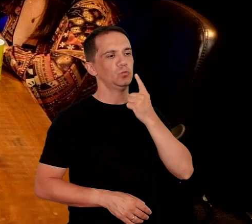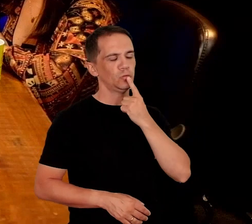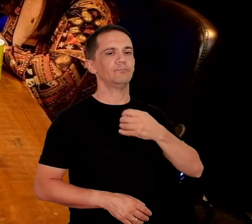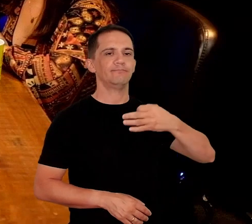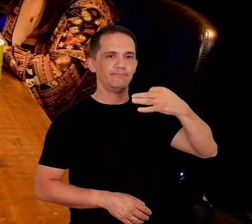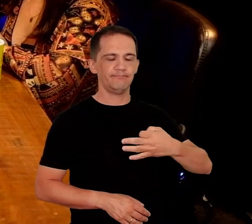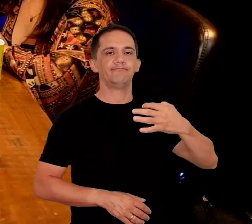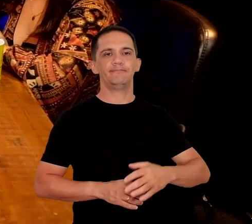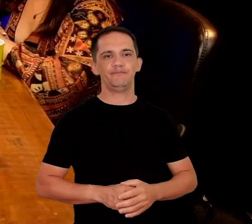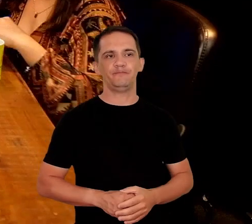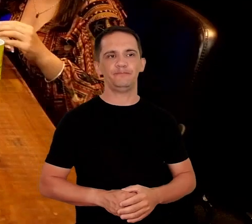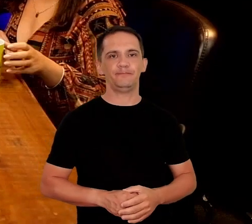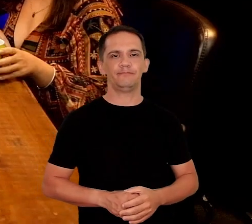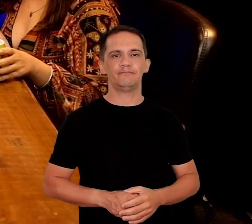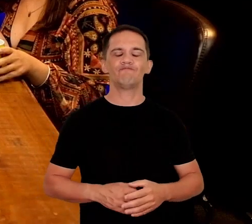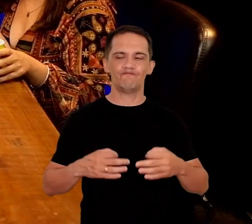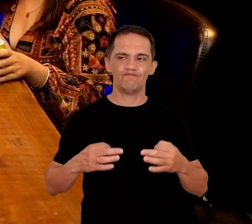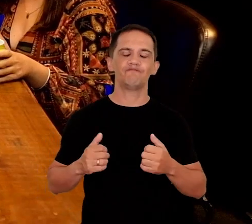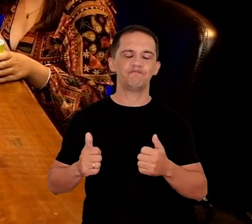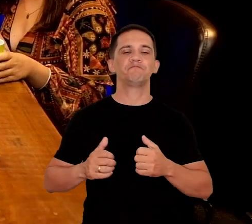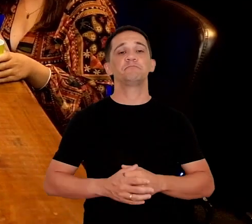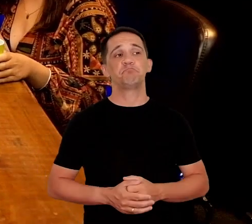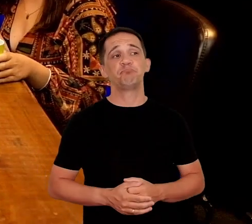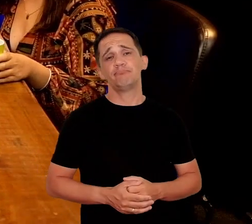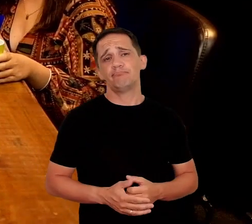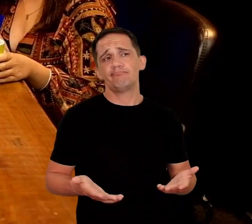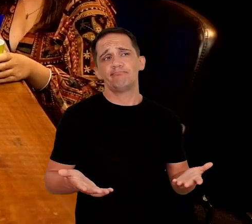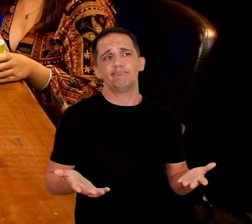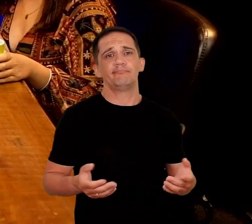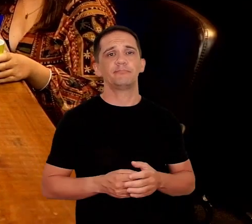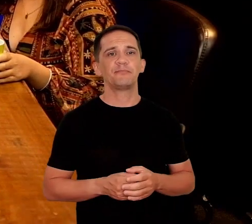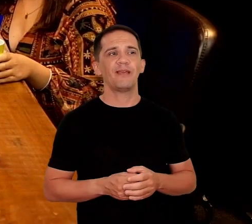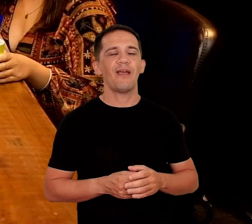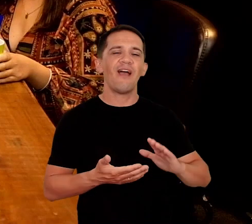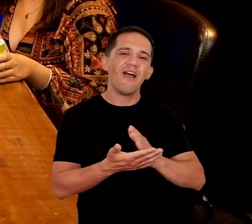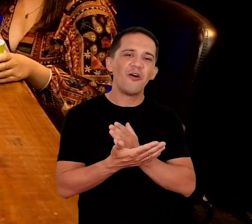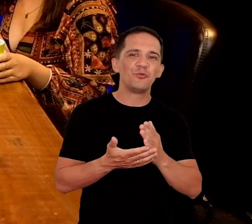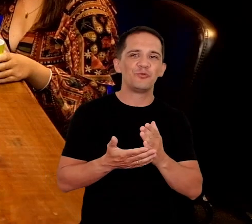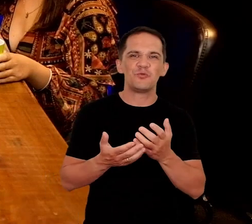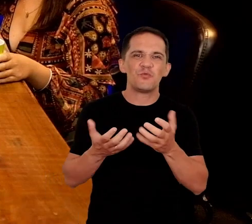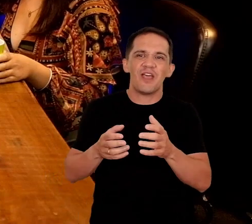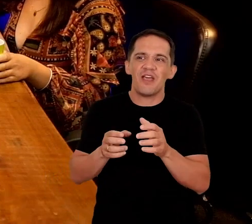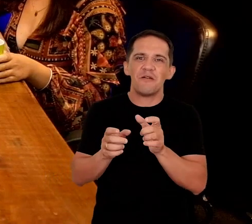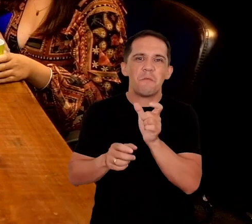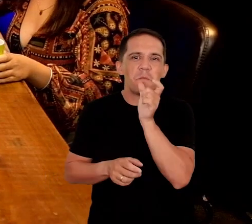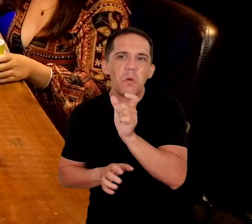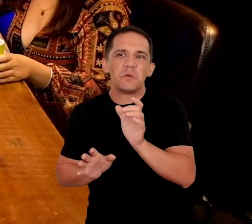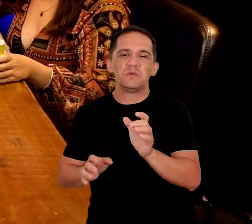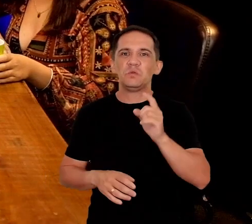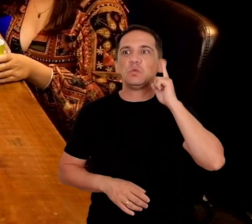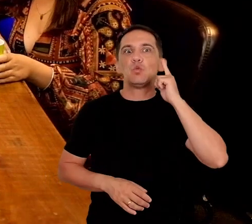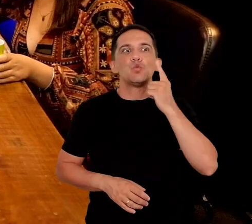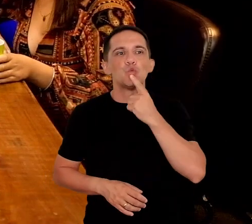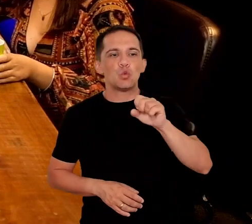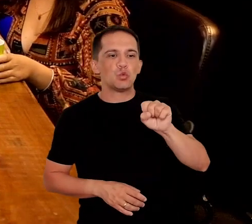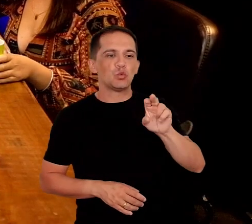surdo. Porque É a expressão correta. é bem isso, o pessoal que às vezes não quer ser ofensivo, né? Mas Porque parece que tu